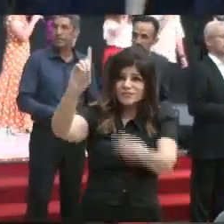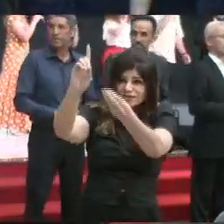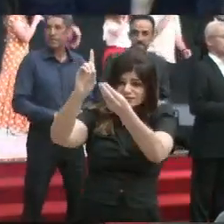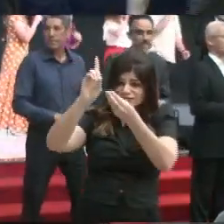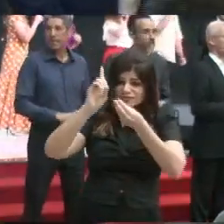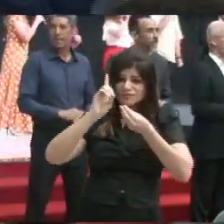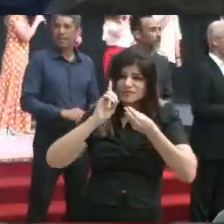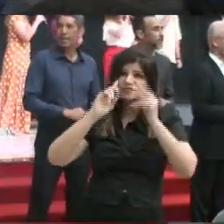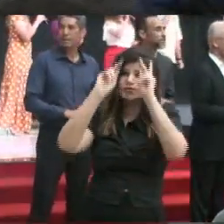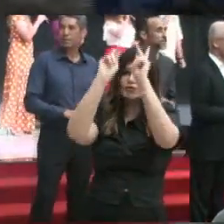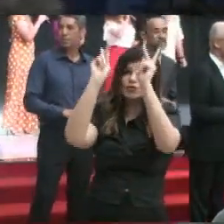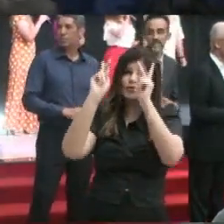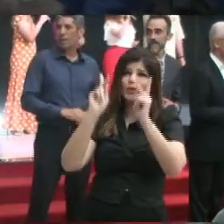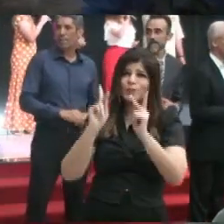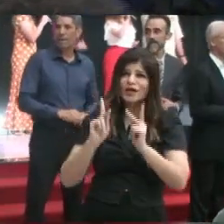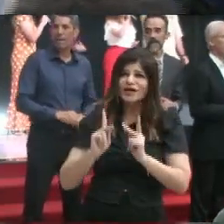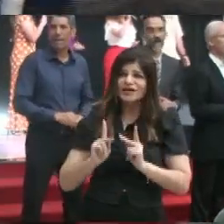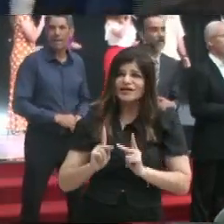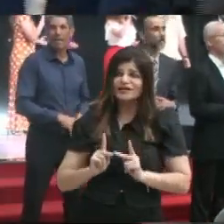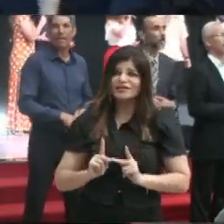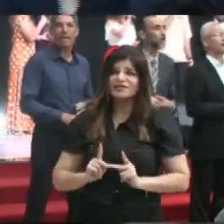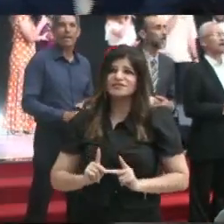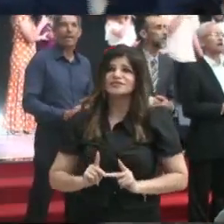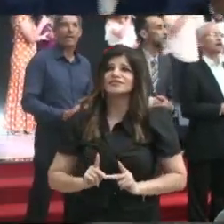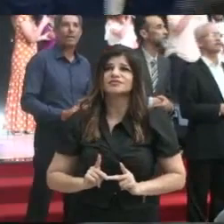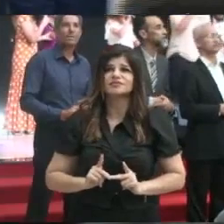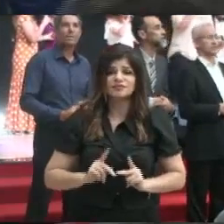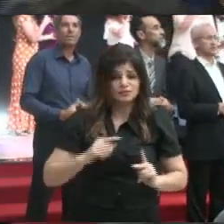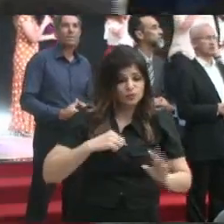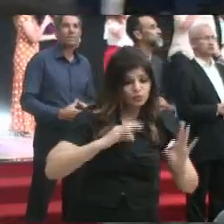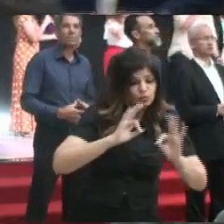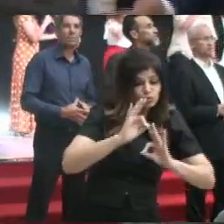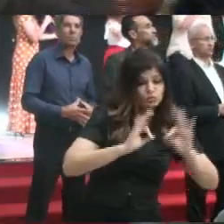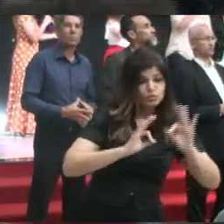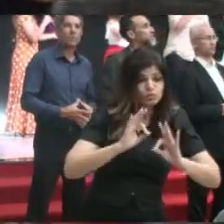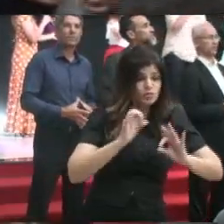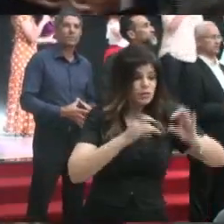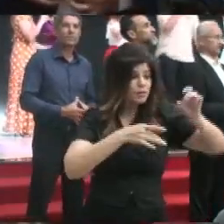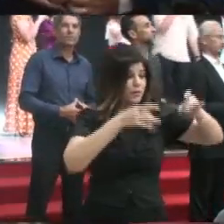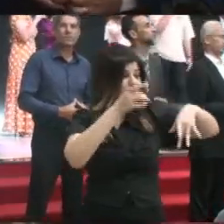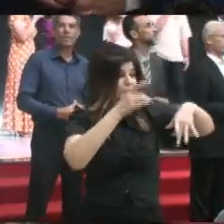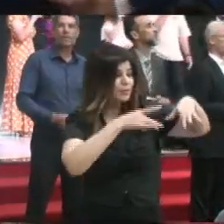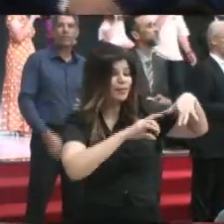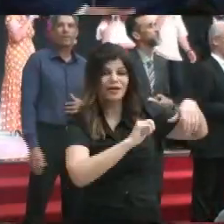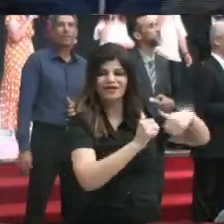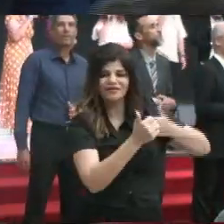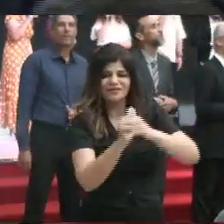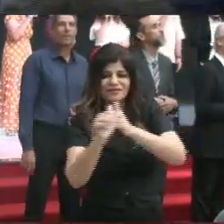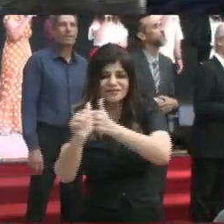demais, me dá a tua paz. Largo tudo pra te